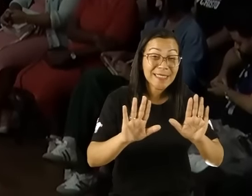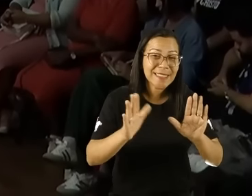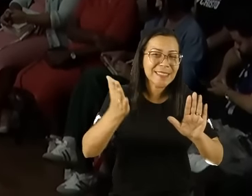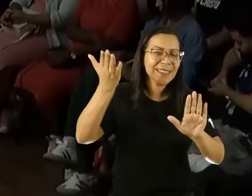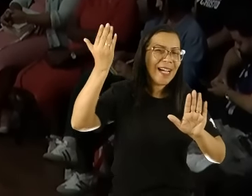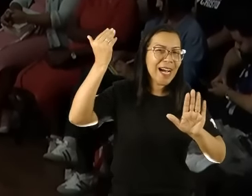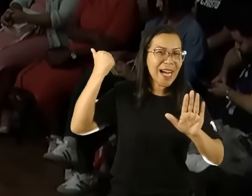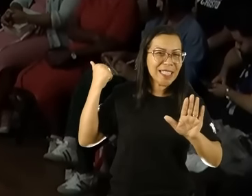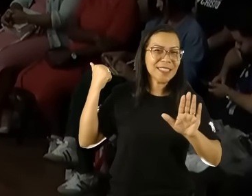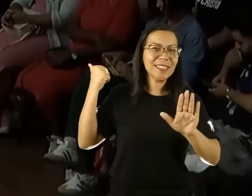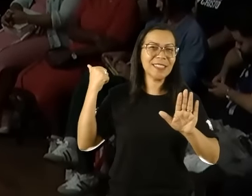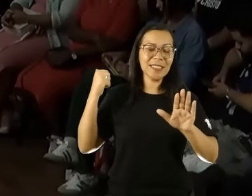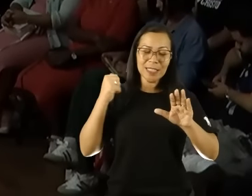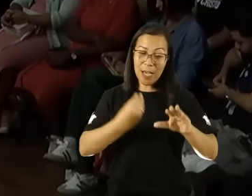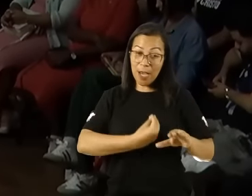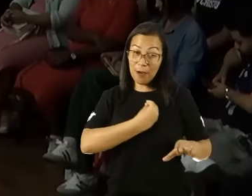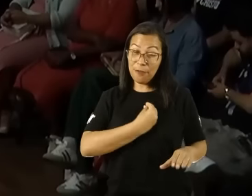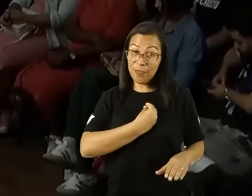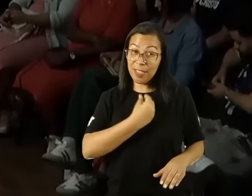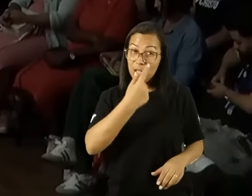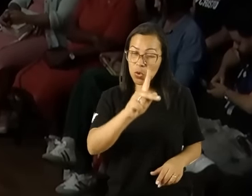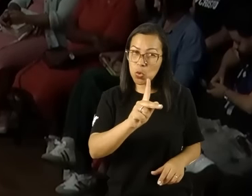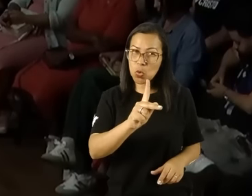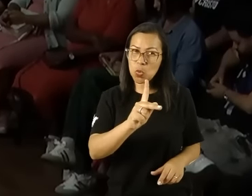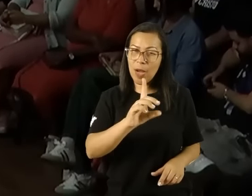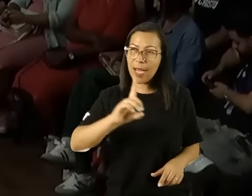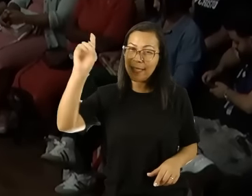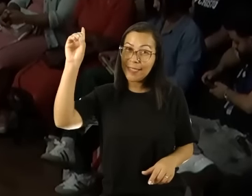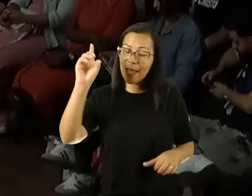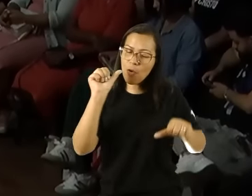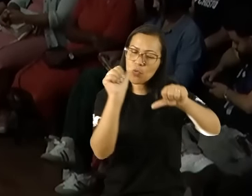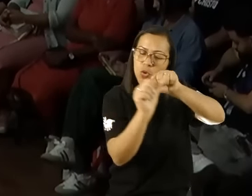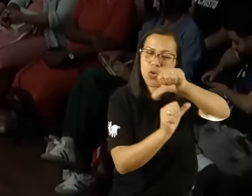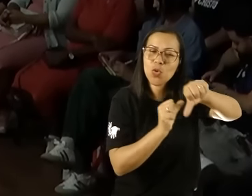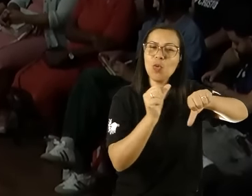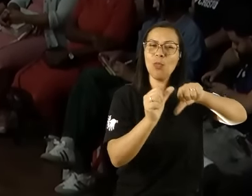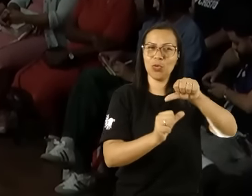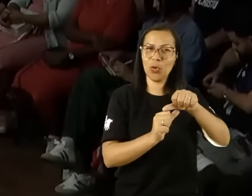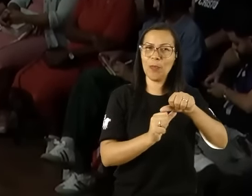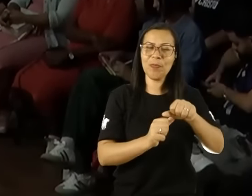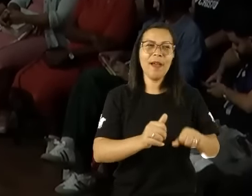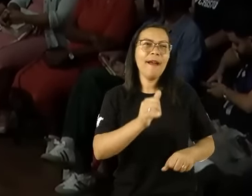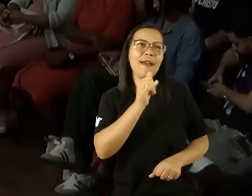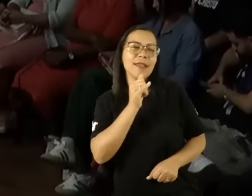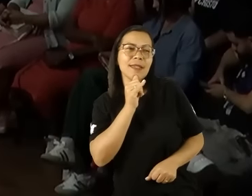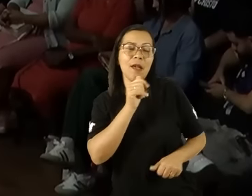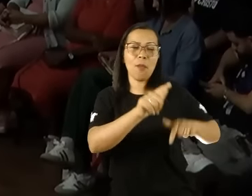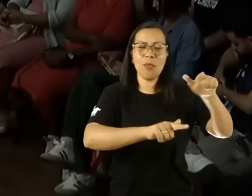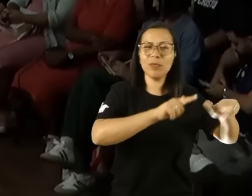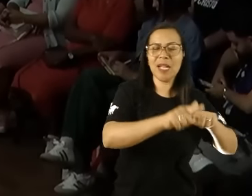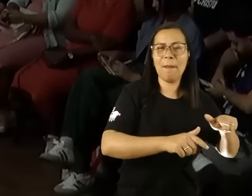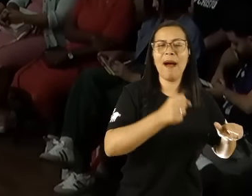Esquece. Quando Deus te tira de um lugar, Deus não só te tira você da geografia, Deus tira você também as habilidades que você tinha